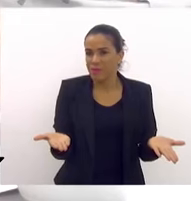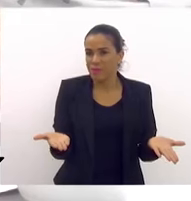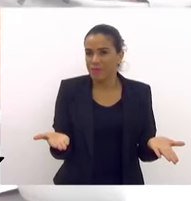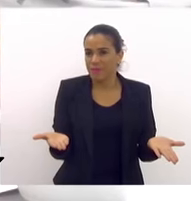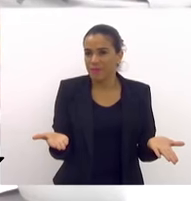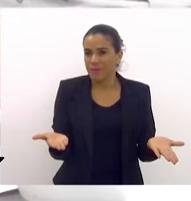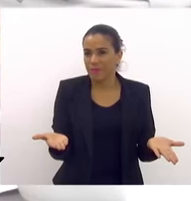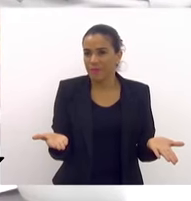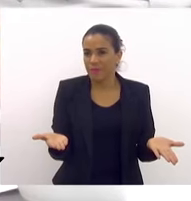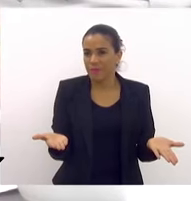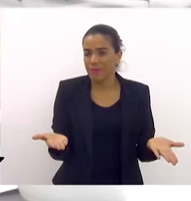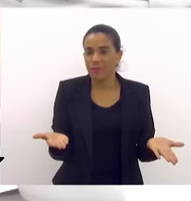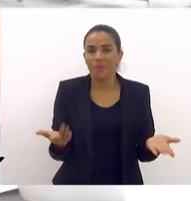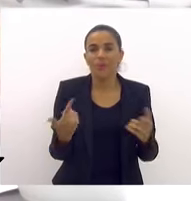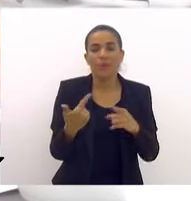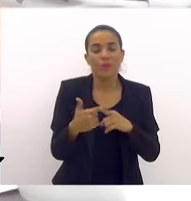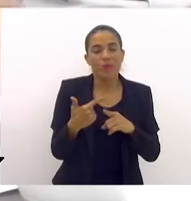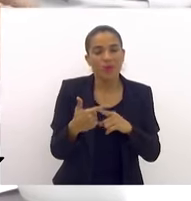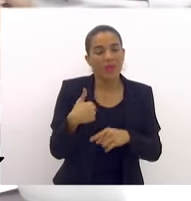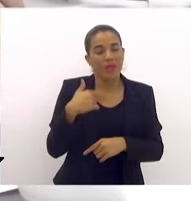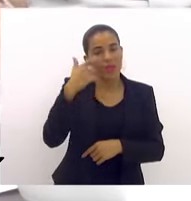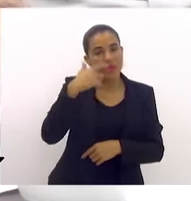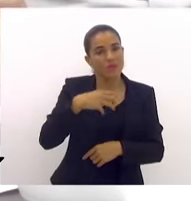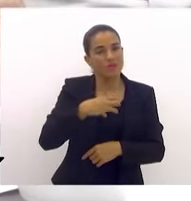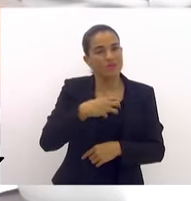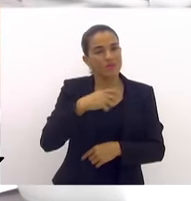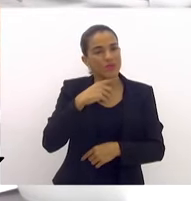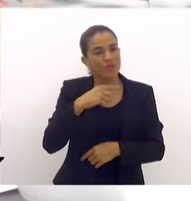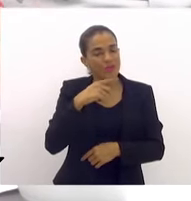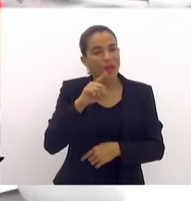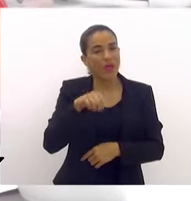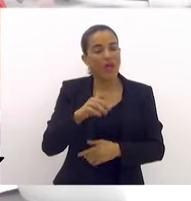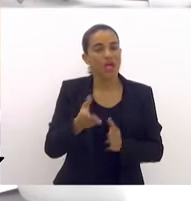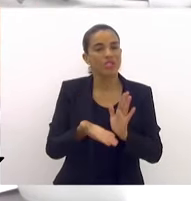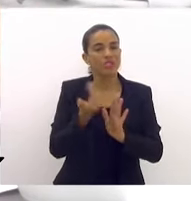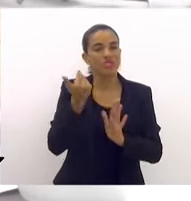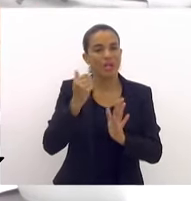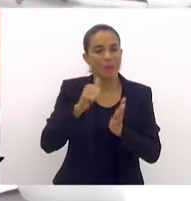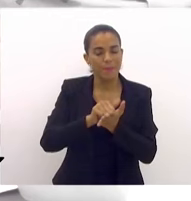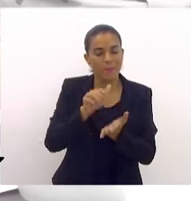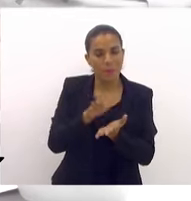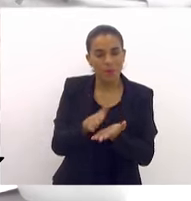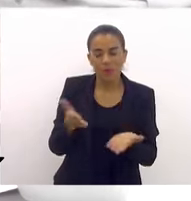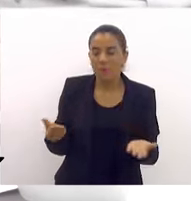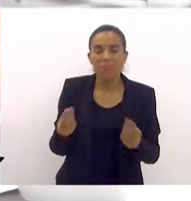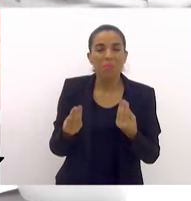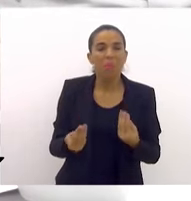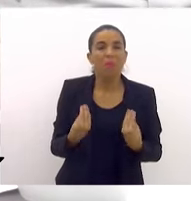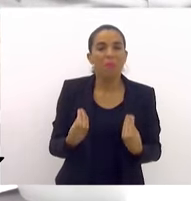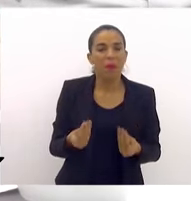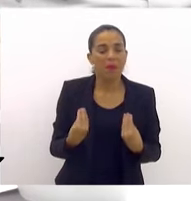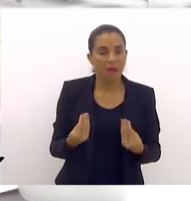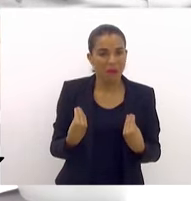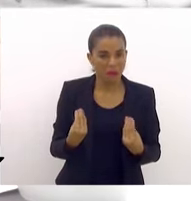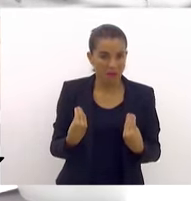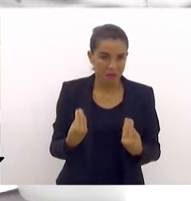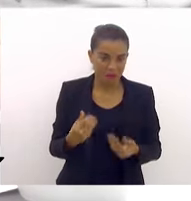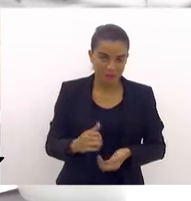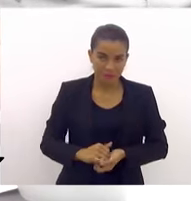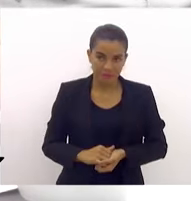nada. Então, por quê? A minha dúvida é por que é retirar a multa? Seria a minha